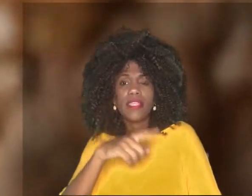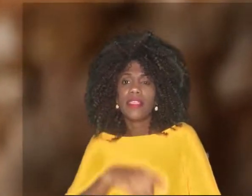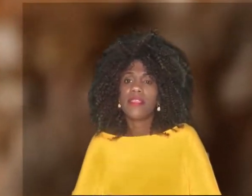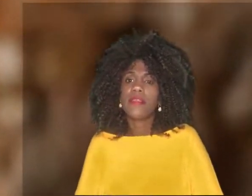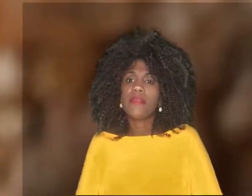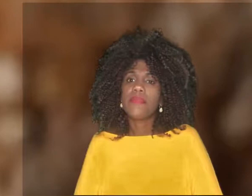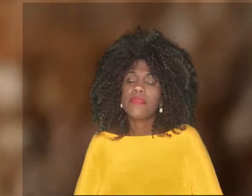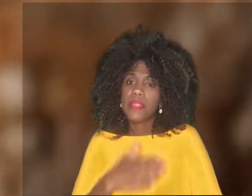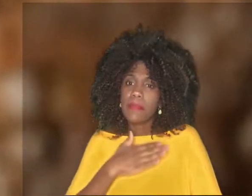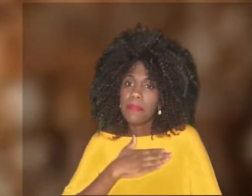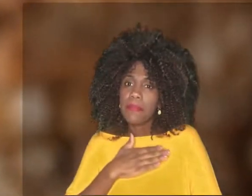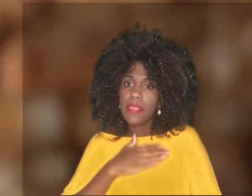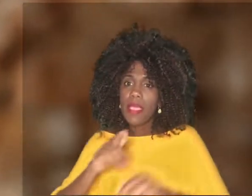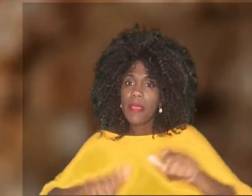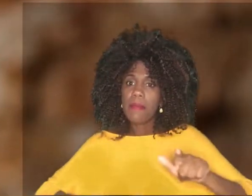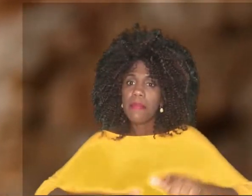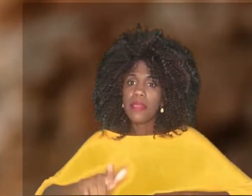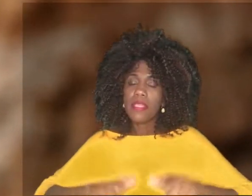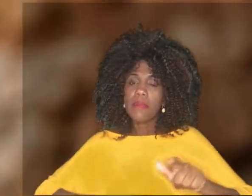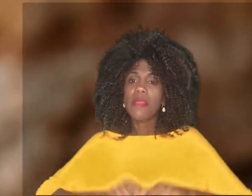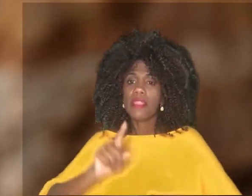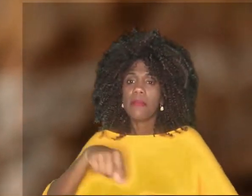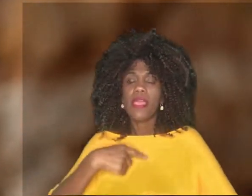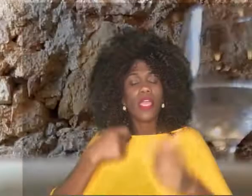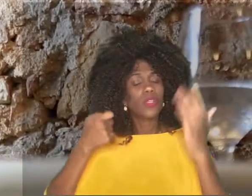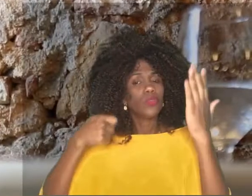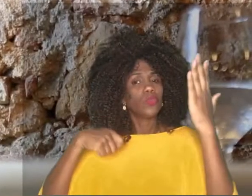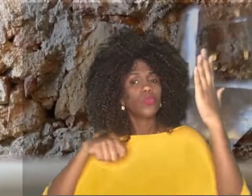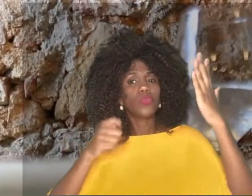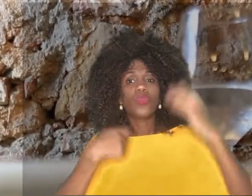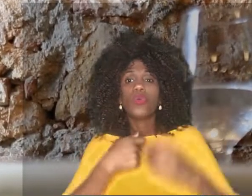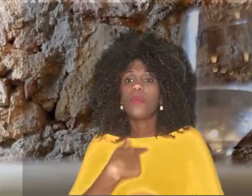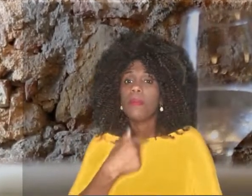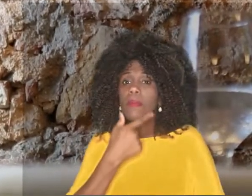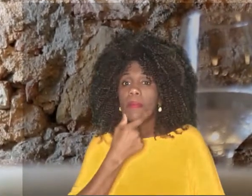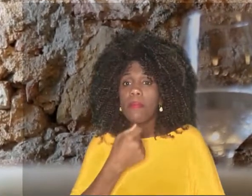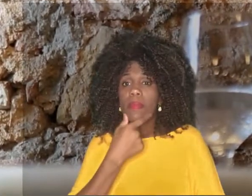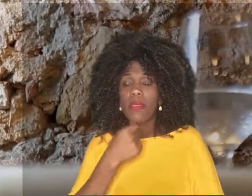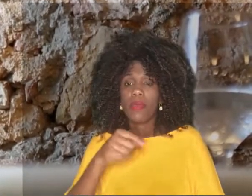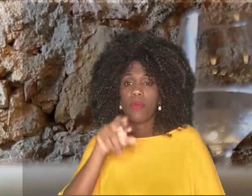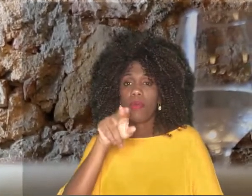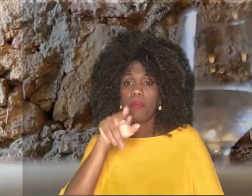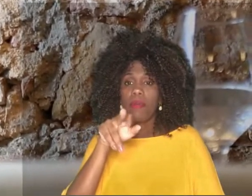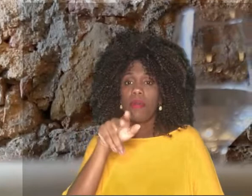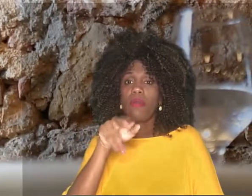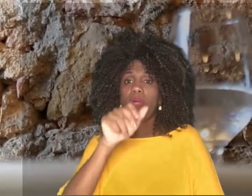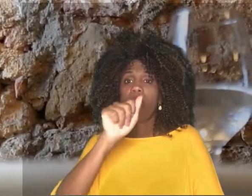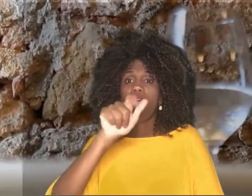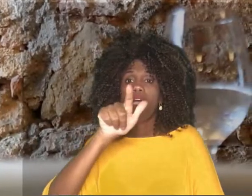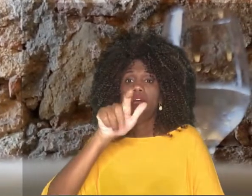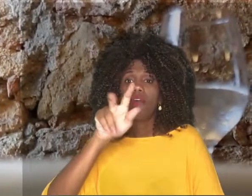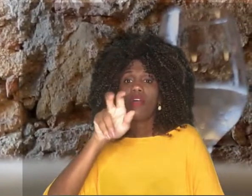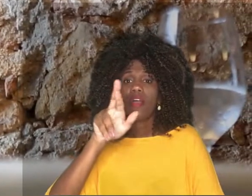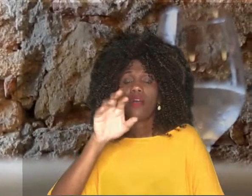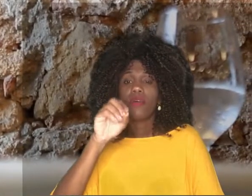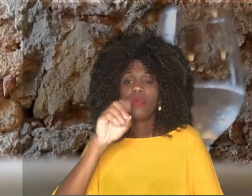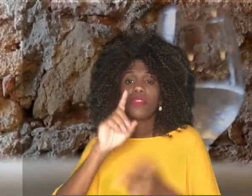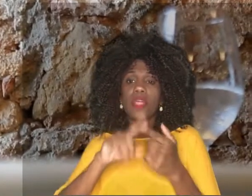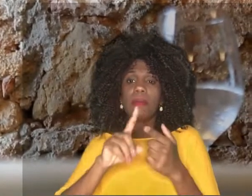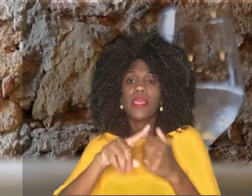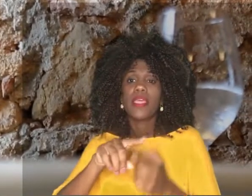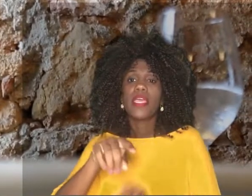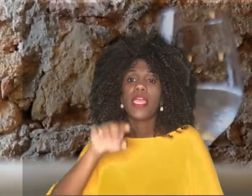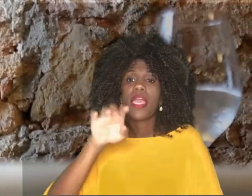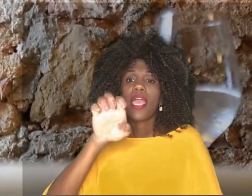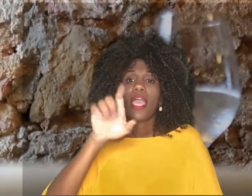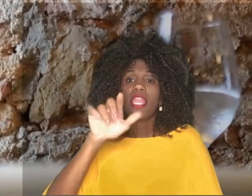Minha prima Ângela é de Oxum. E meu irmão Álvaro e Eleonor, que era